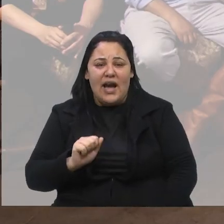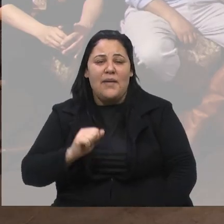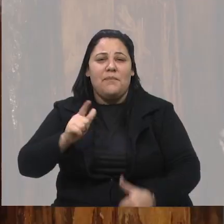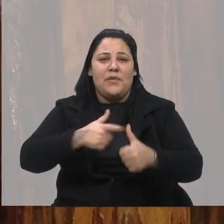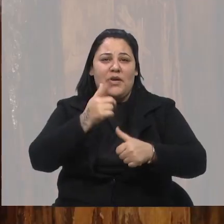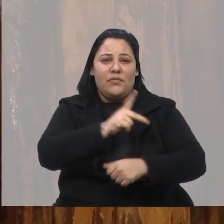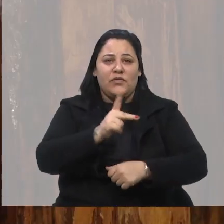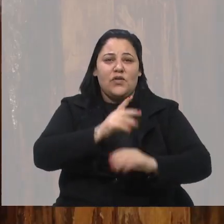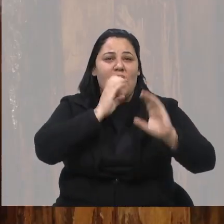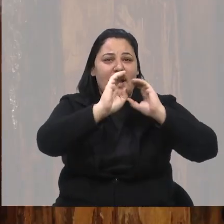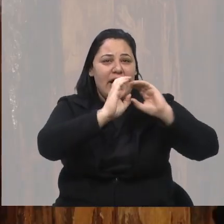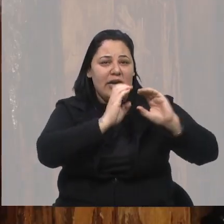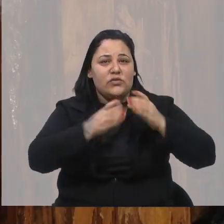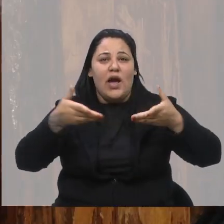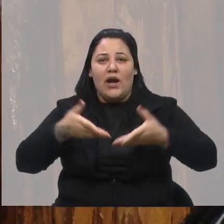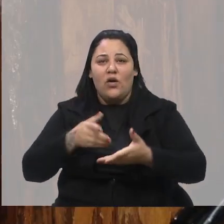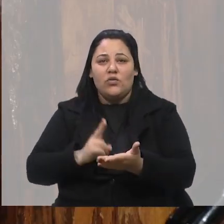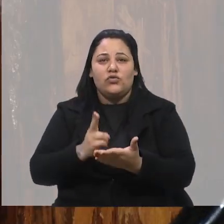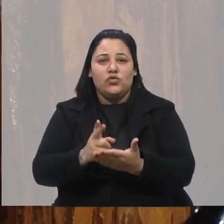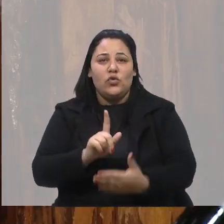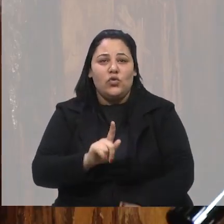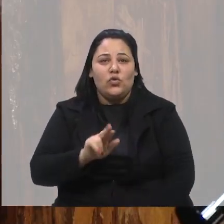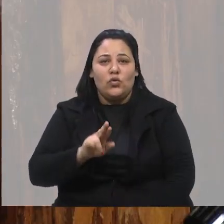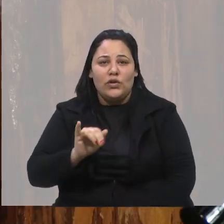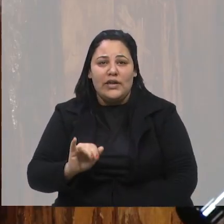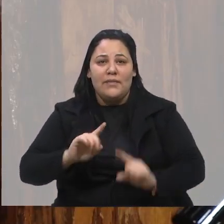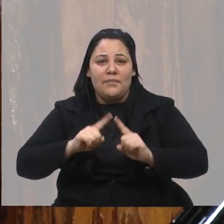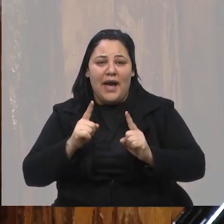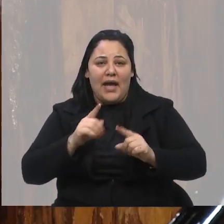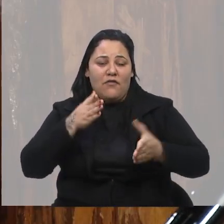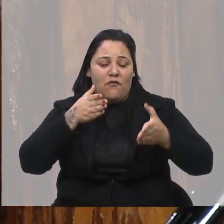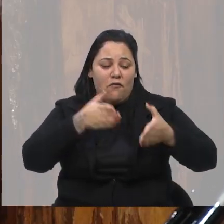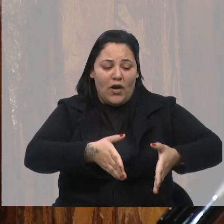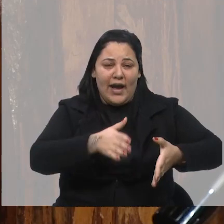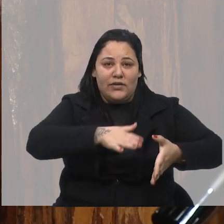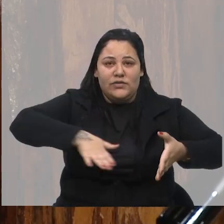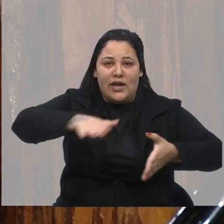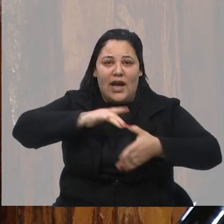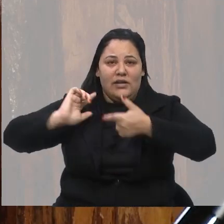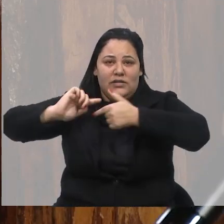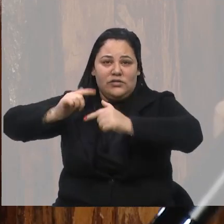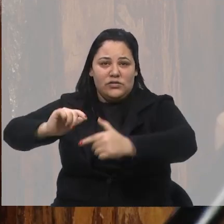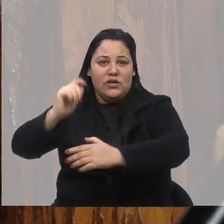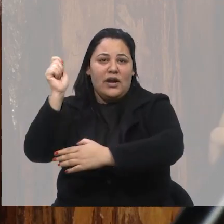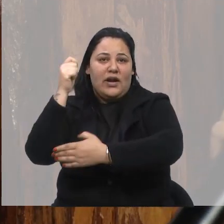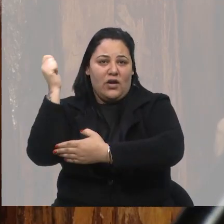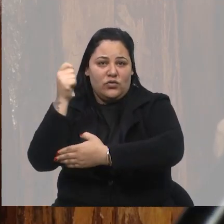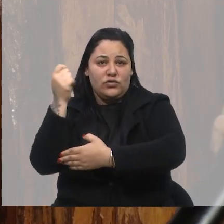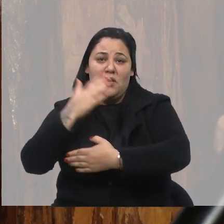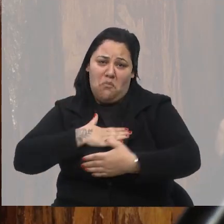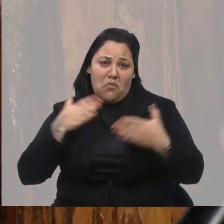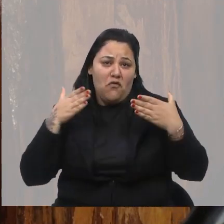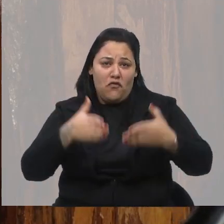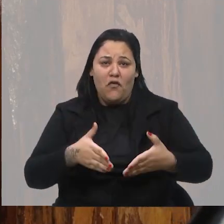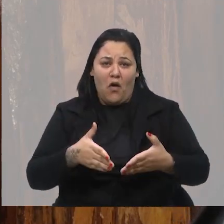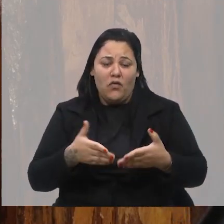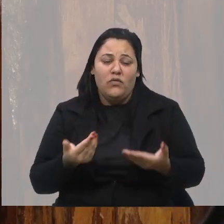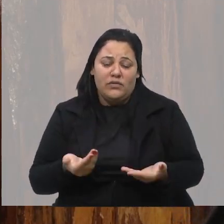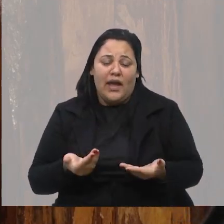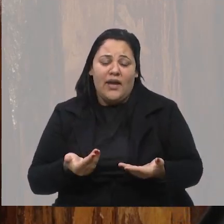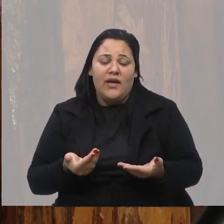e agora eu estou com o Guilherme, que é mais focado para o mundo nativista mesmo, que era o meu foco no